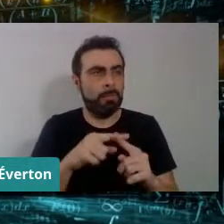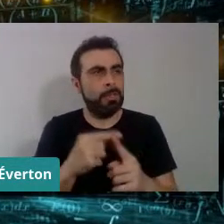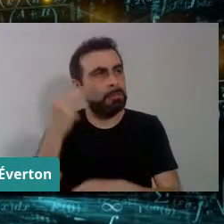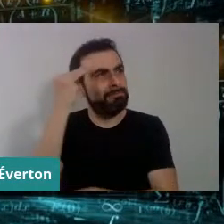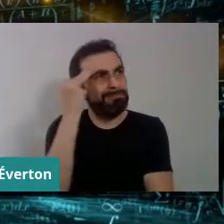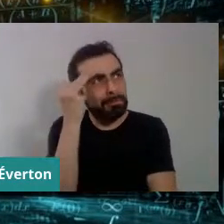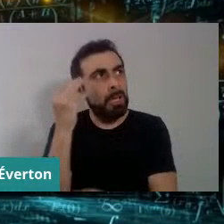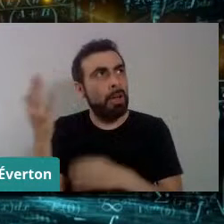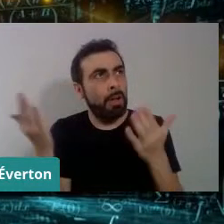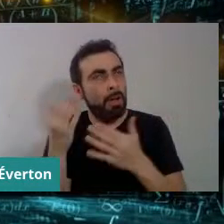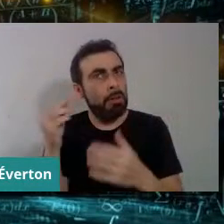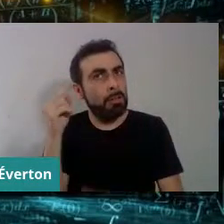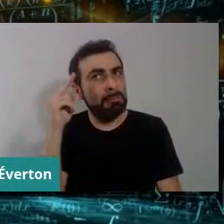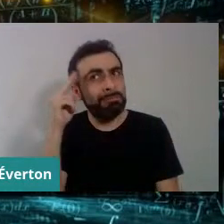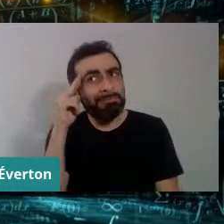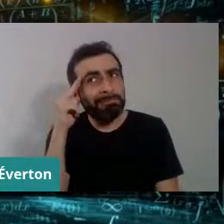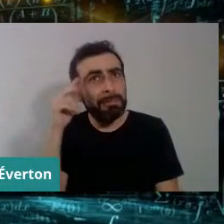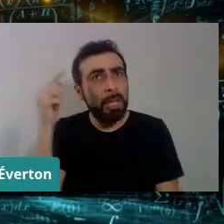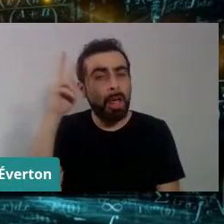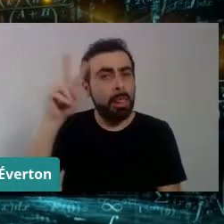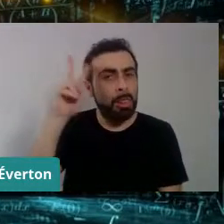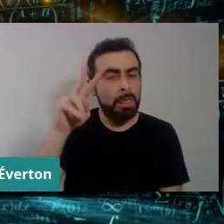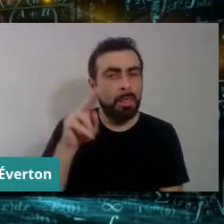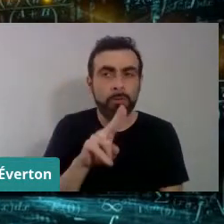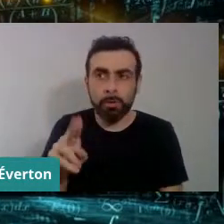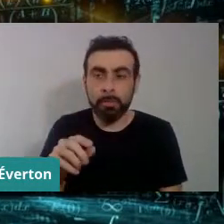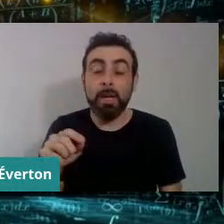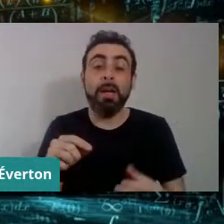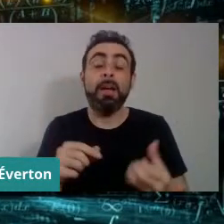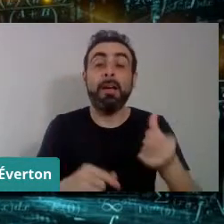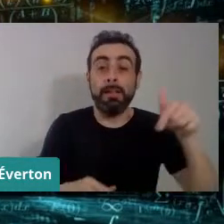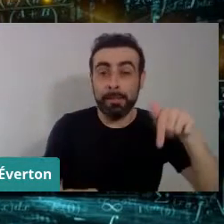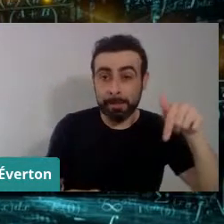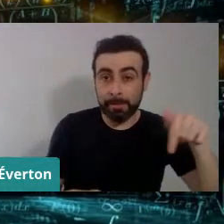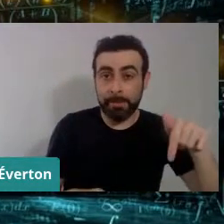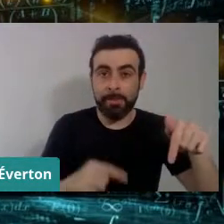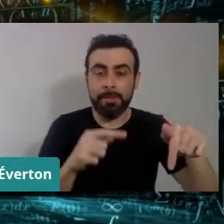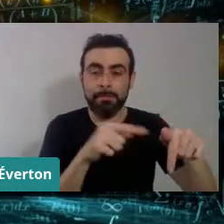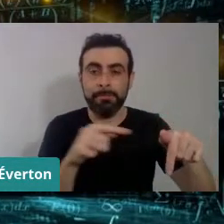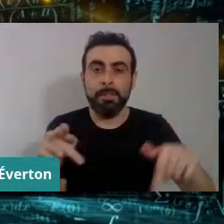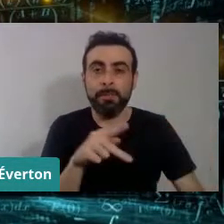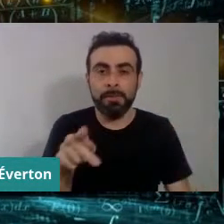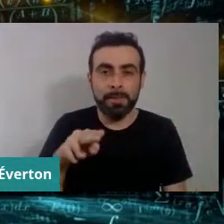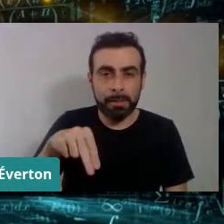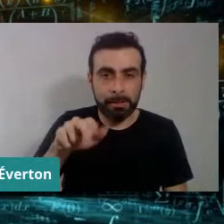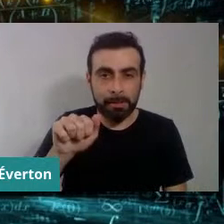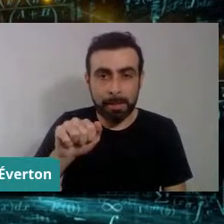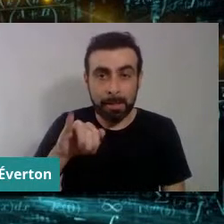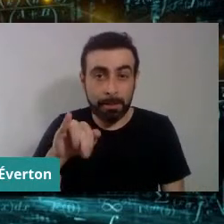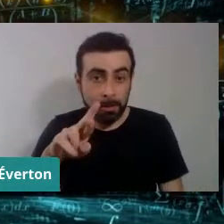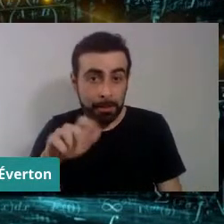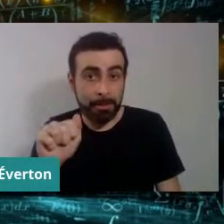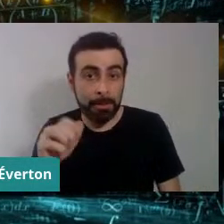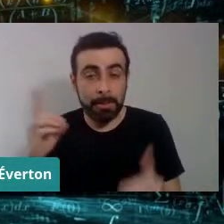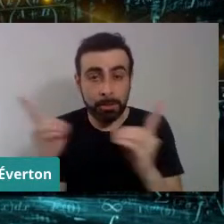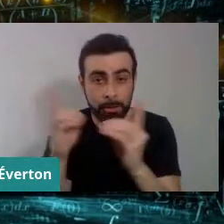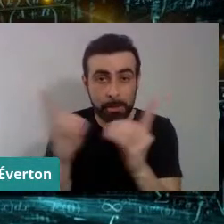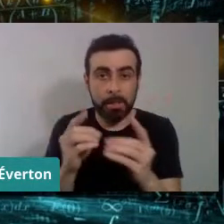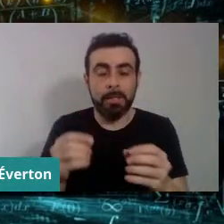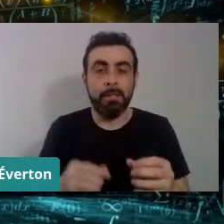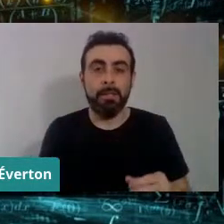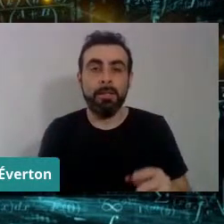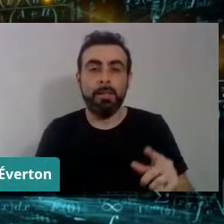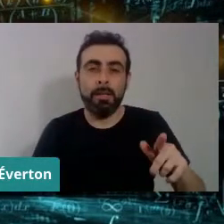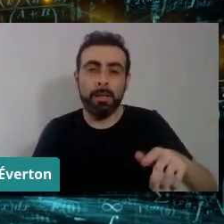agora para lembrar os nomes. Mas mais uma, professora Anaíra Andrade, de didática. Professor Paulino